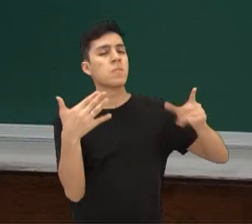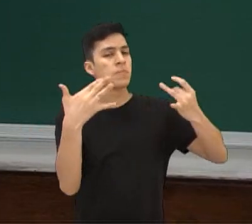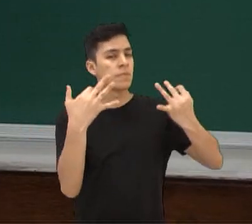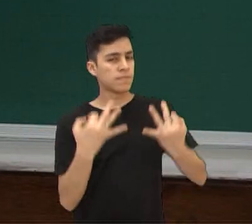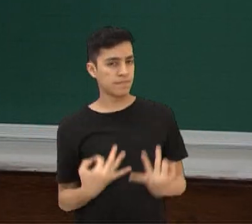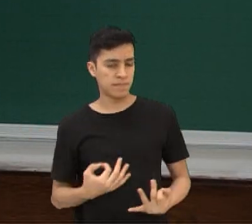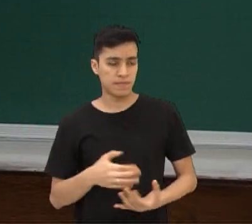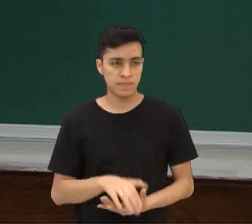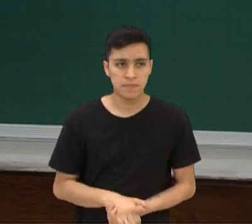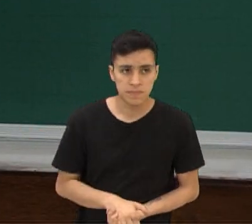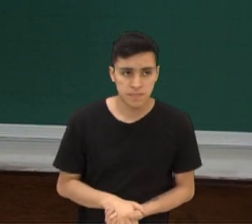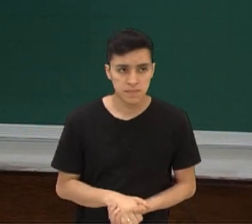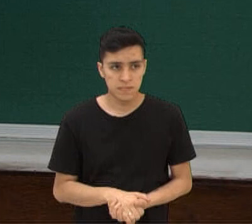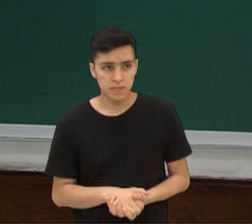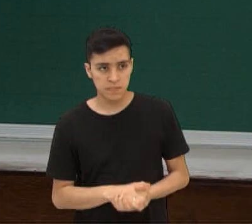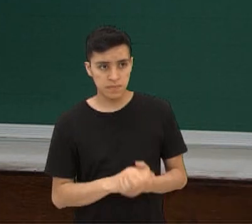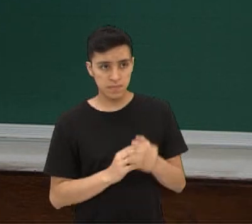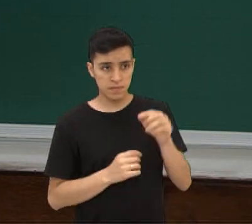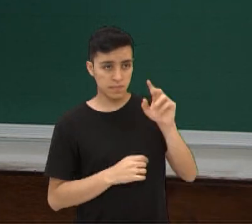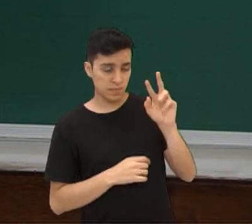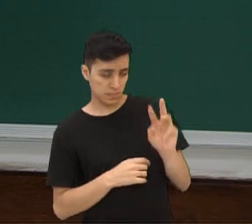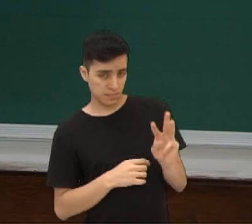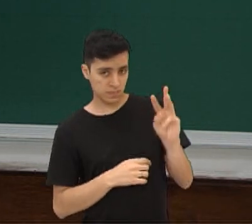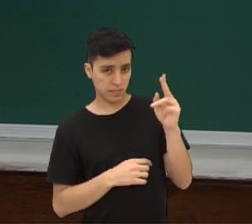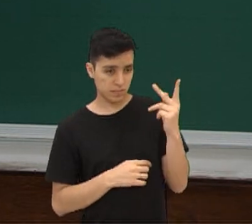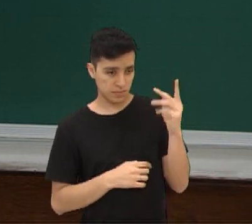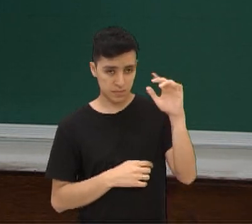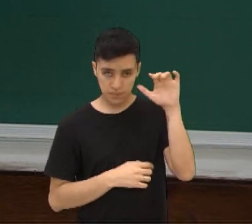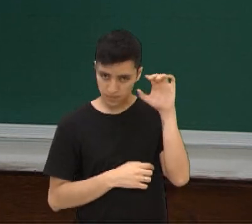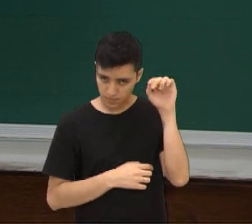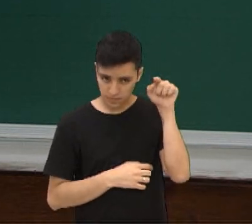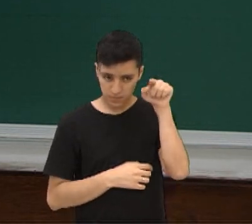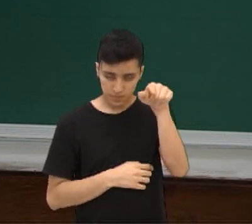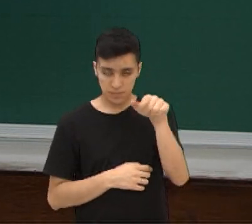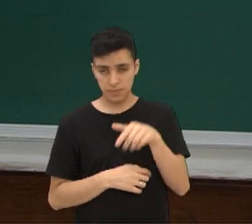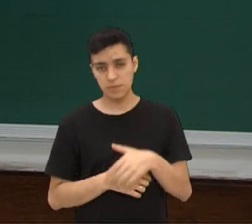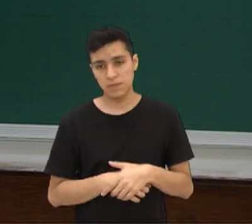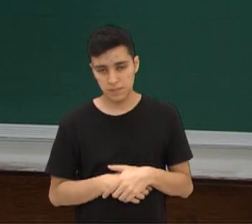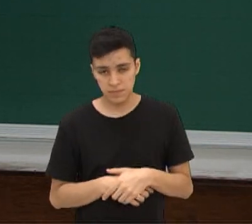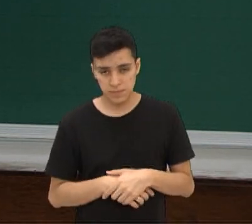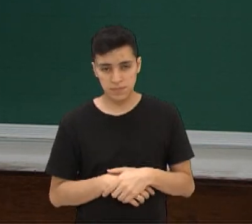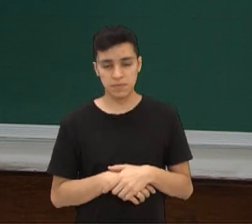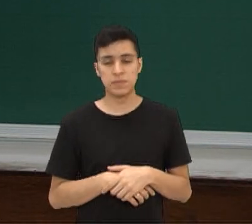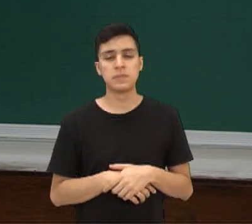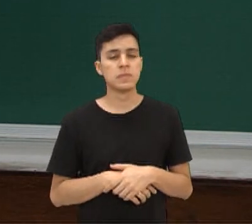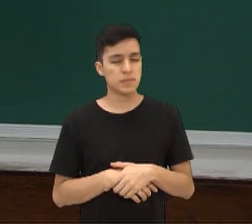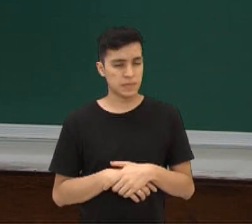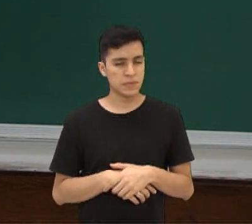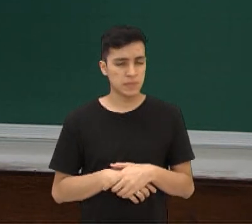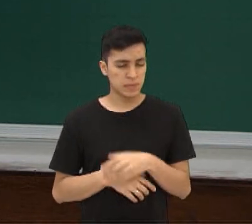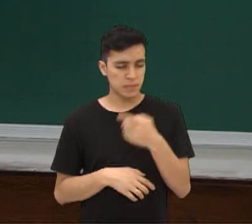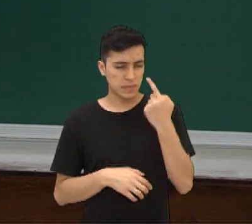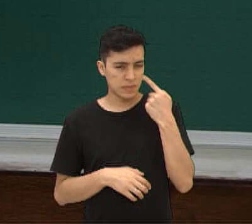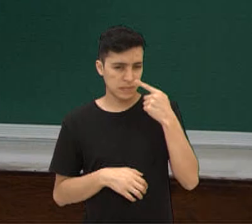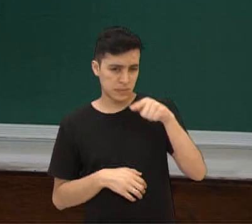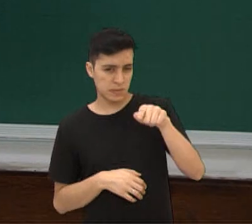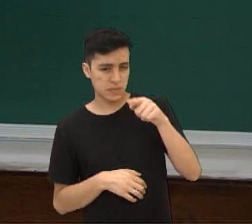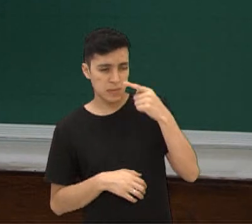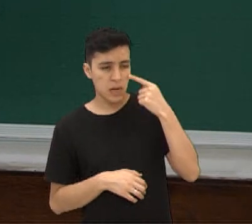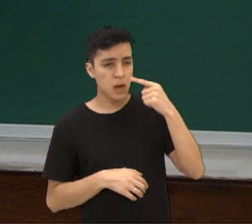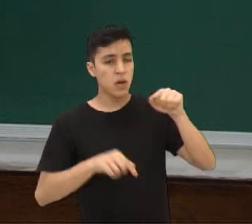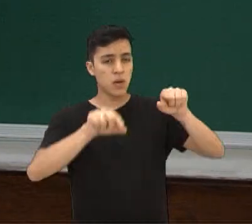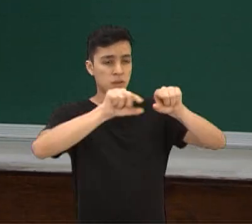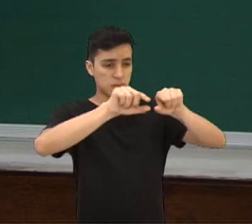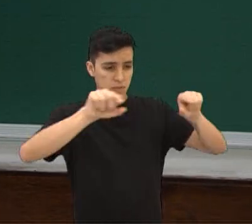man who came first in a 100 meters race broke the world record. Observem que o pronome